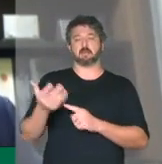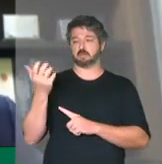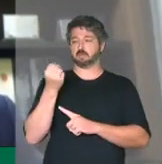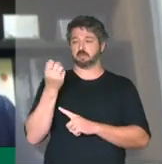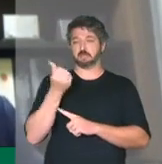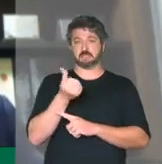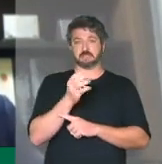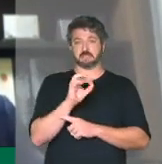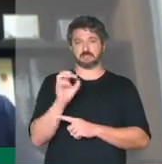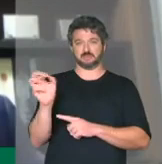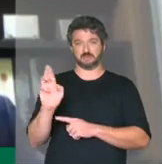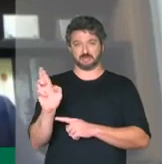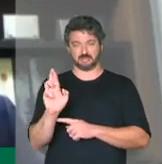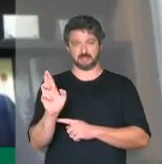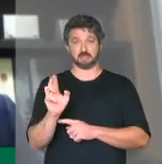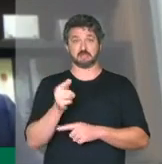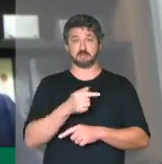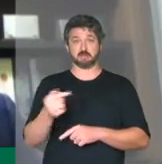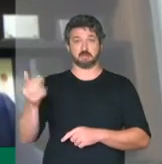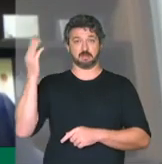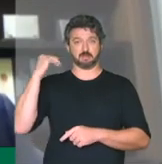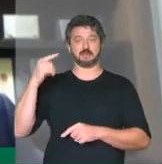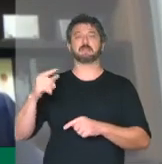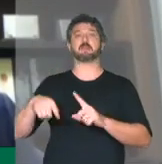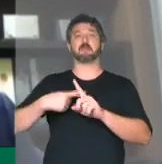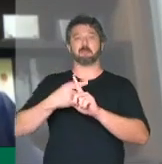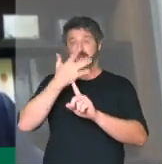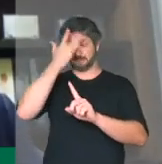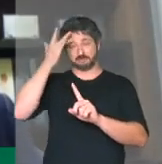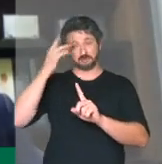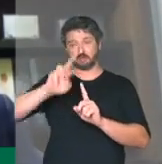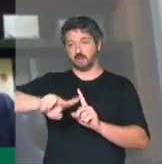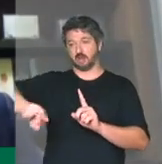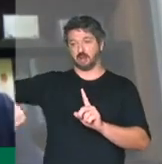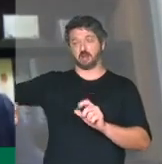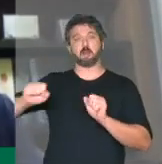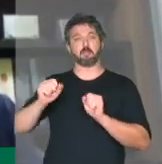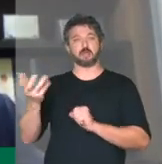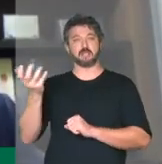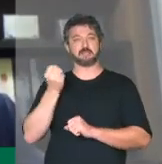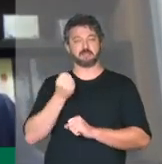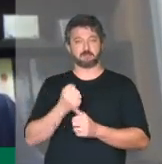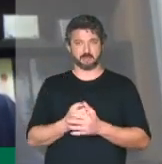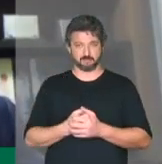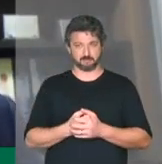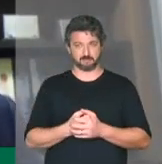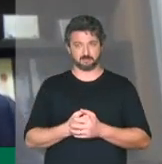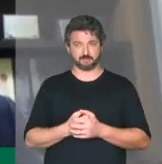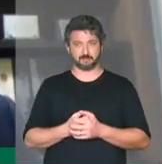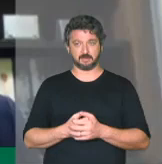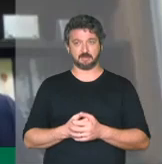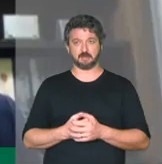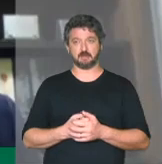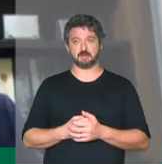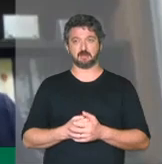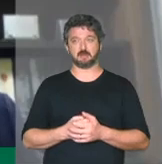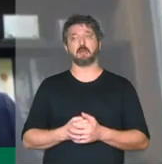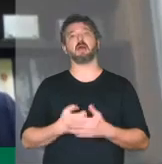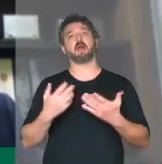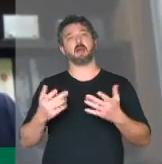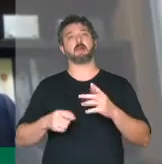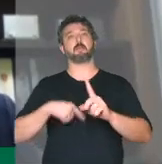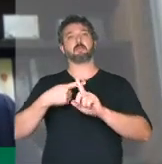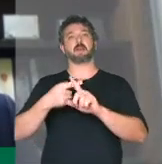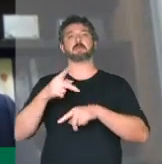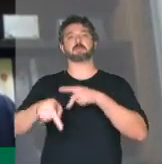na semana passada, aprovamos a ampliação do rol de beneficiários desse auxílio, passando essa renda a atender ainda